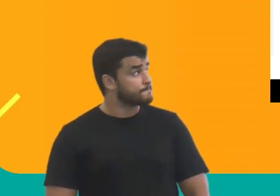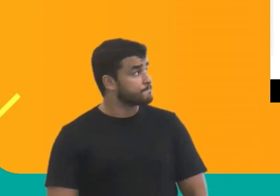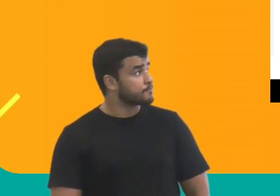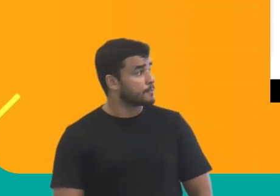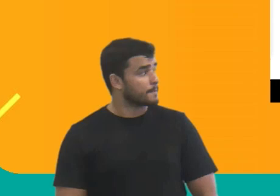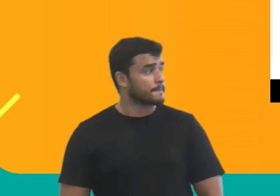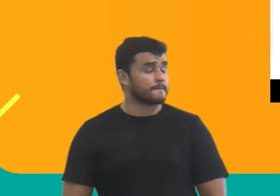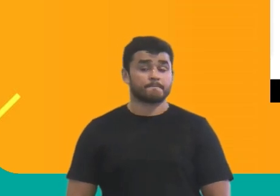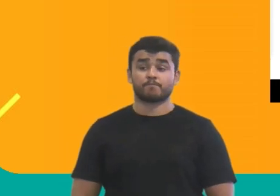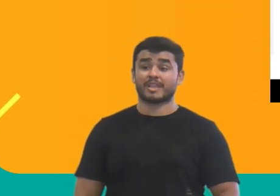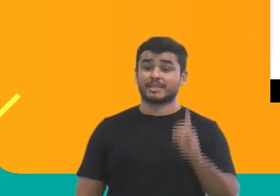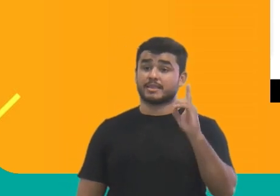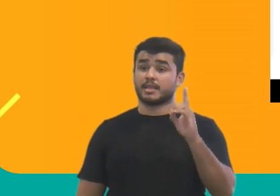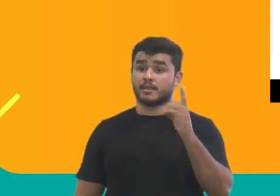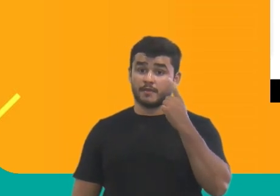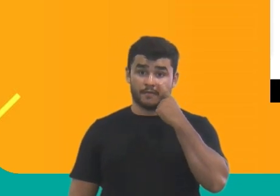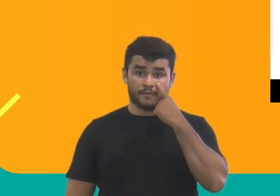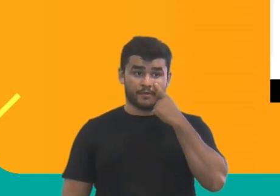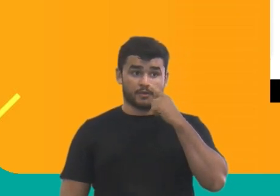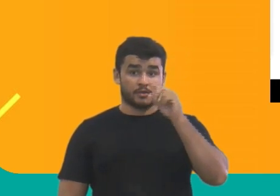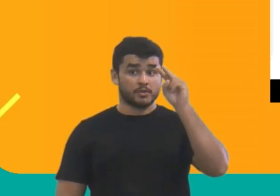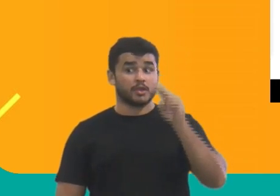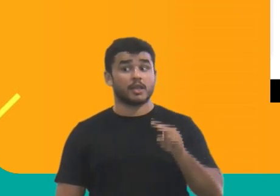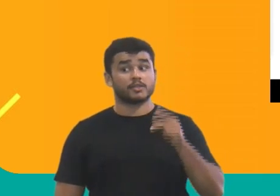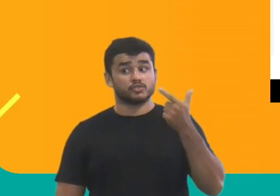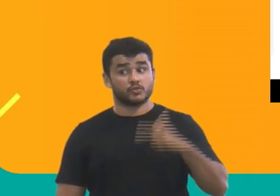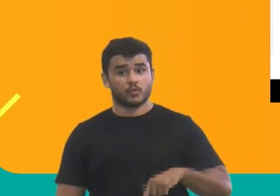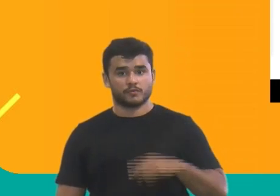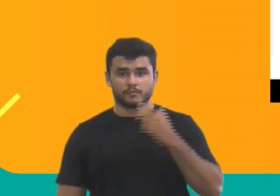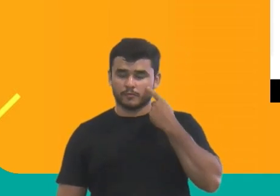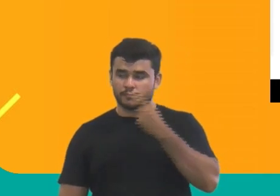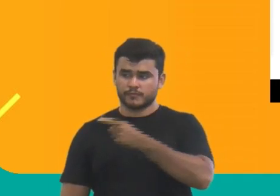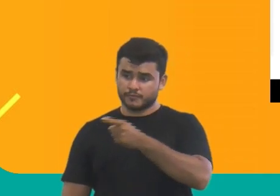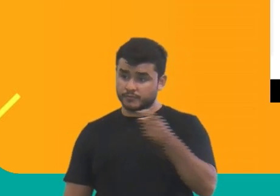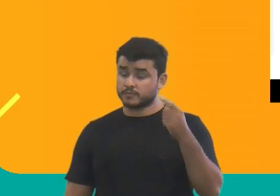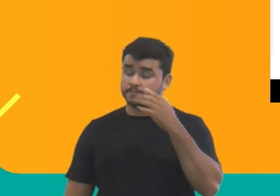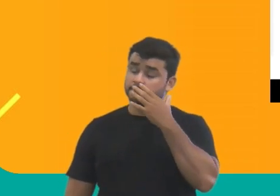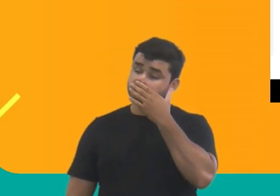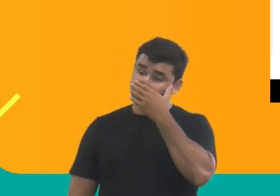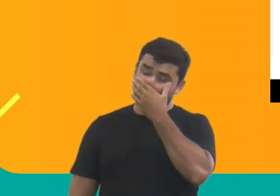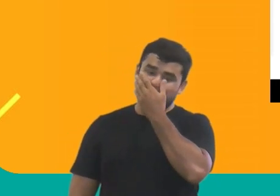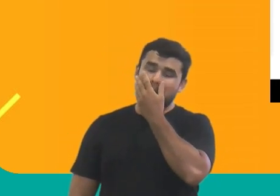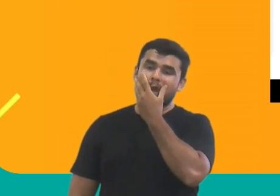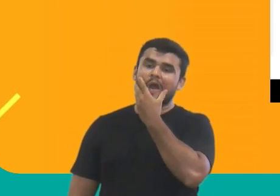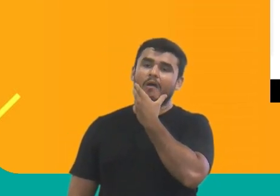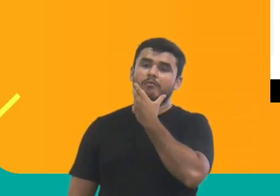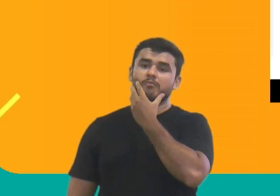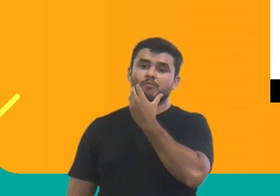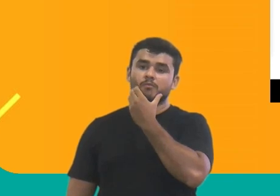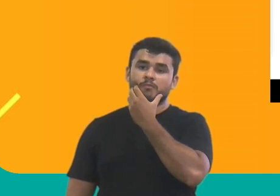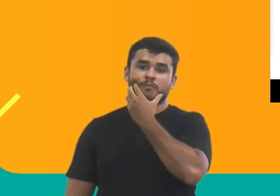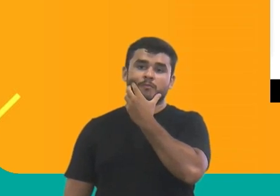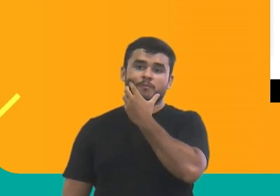o item D, que eu gostaria que você tratasse para você. Só